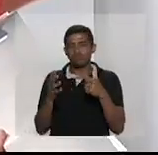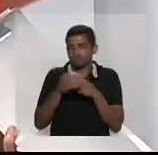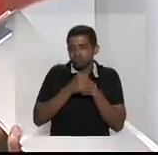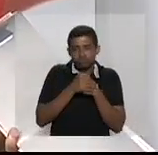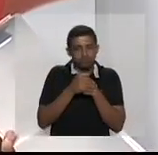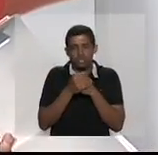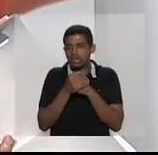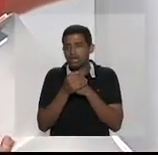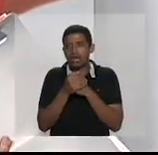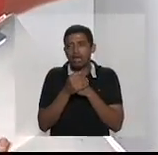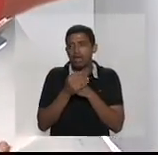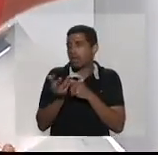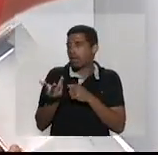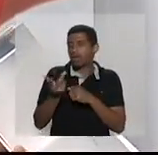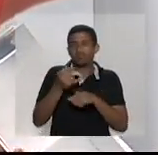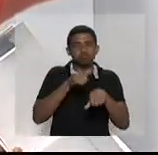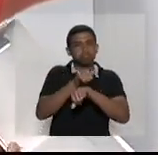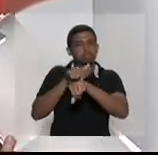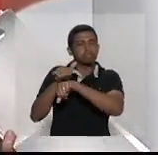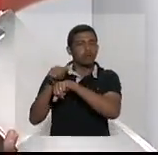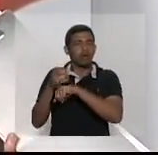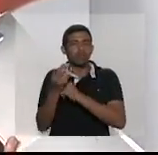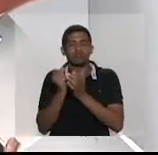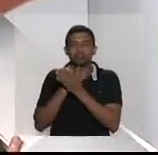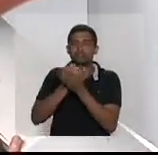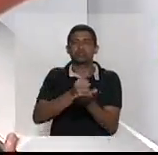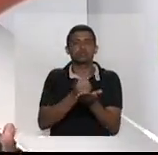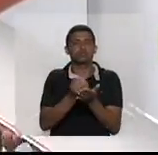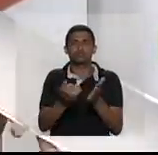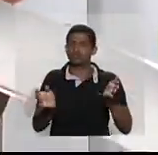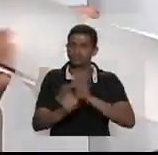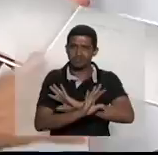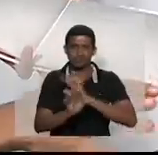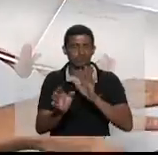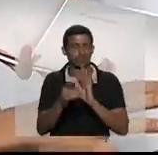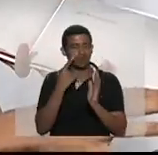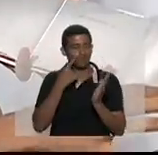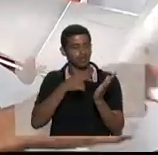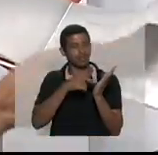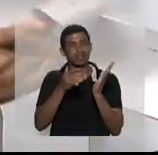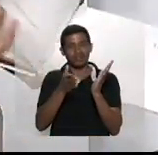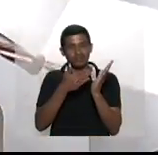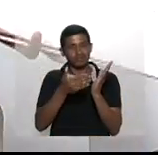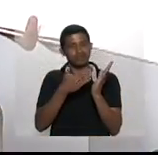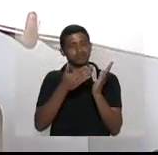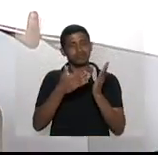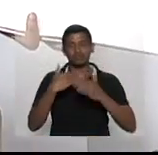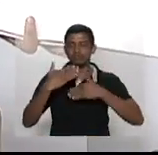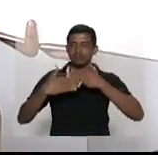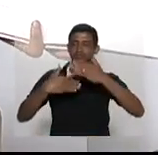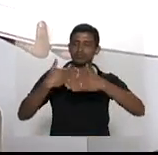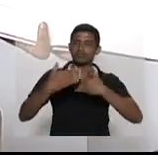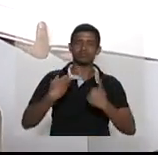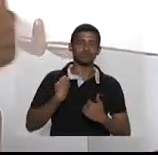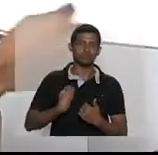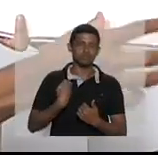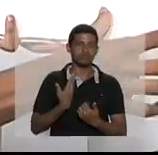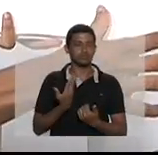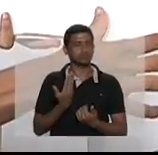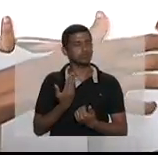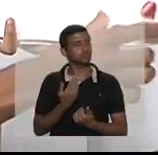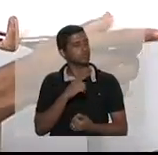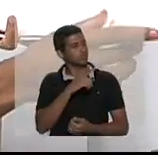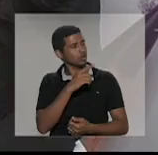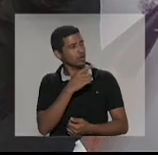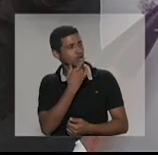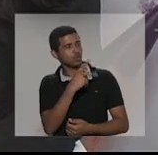ser super valorizada, super pesada, né? Esse livro ele vai mostrando várias fases da nossa vida, né?